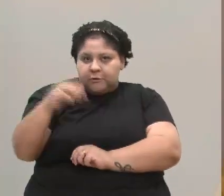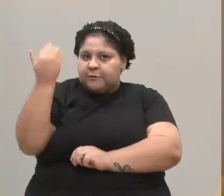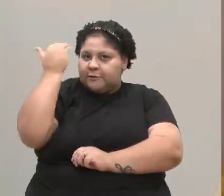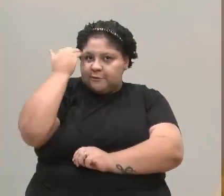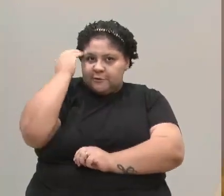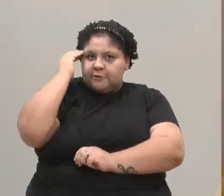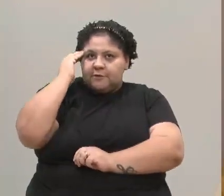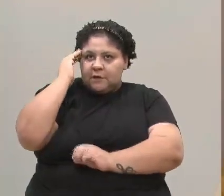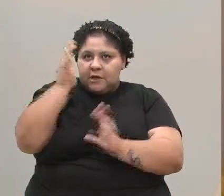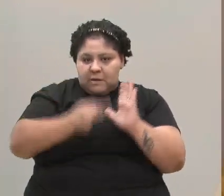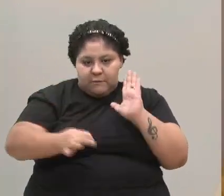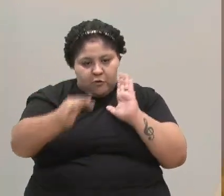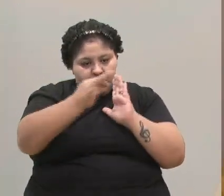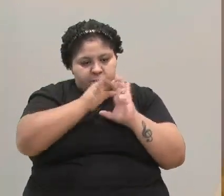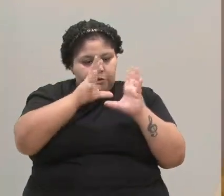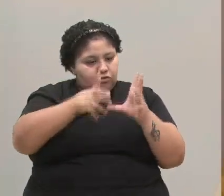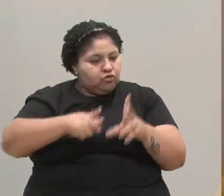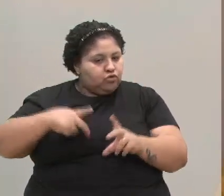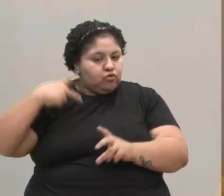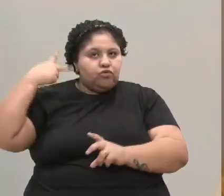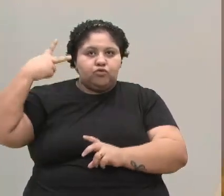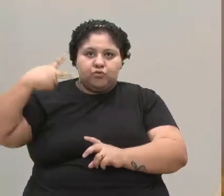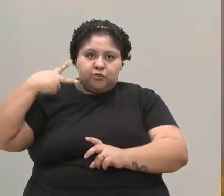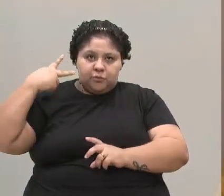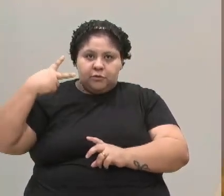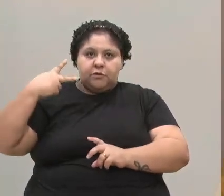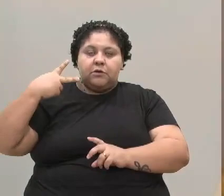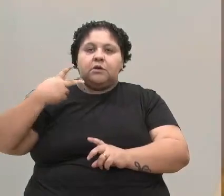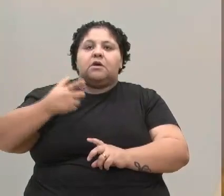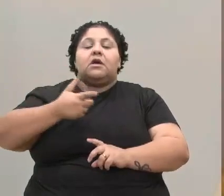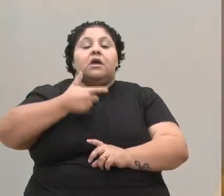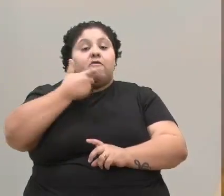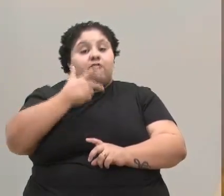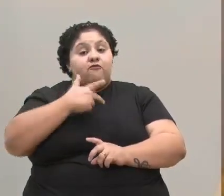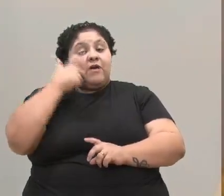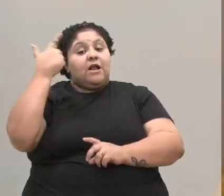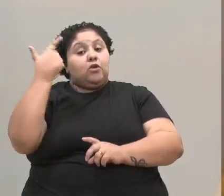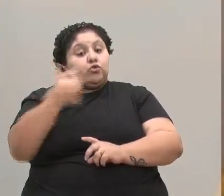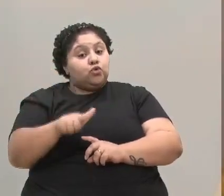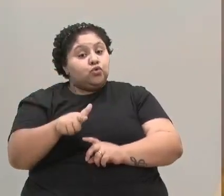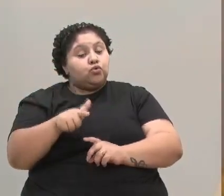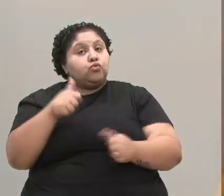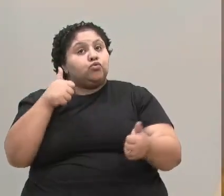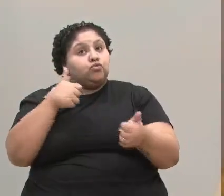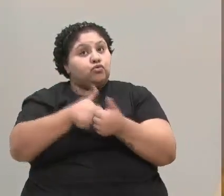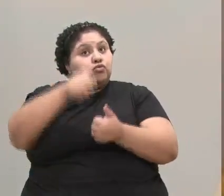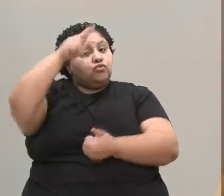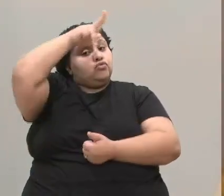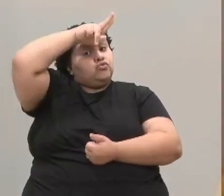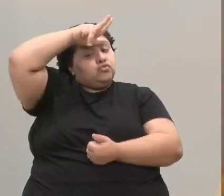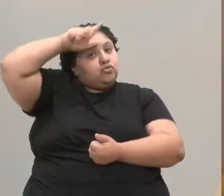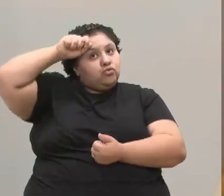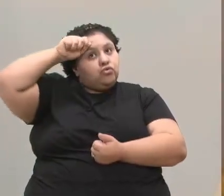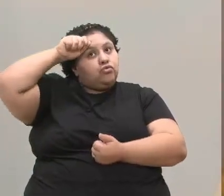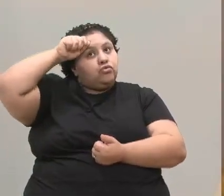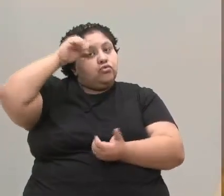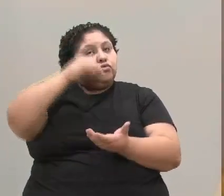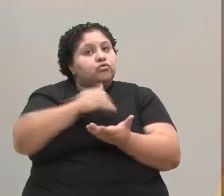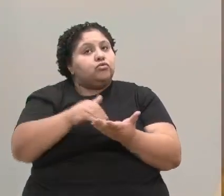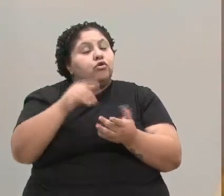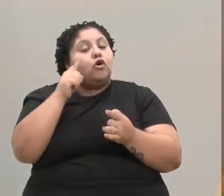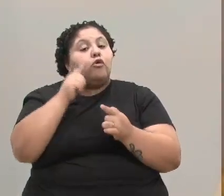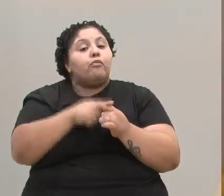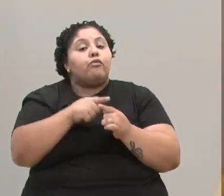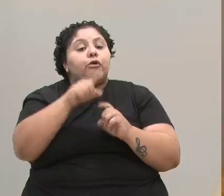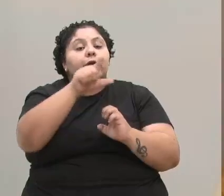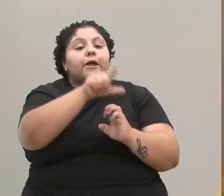vereadores. E eu busquei, mais uma vez, junto à secretária e junto ao prefeito, por que a saúde está aí,